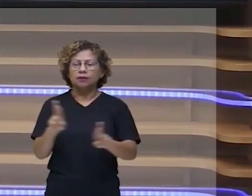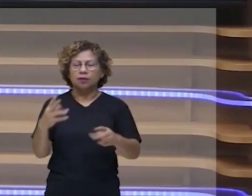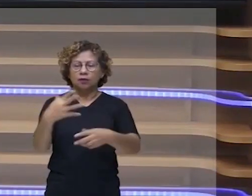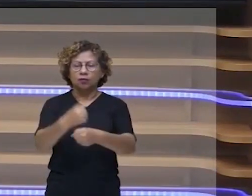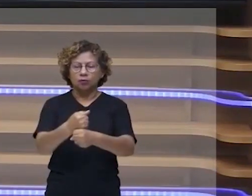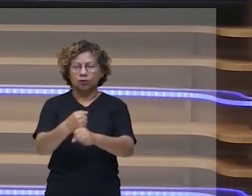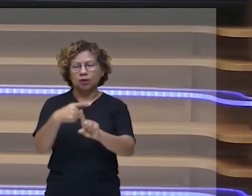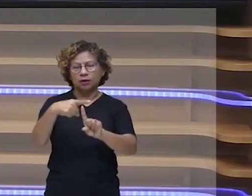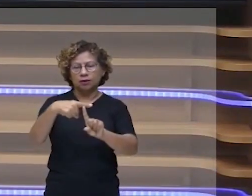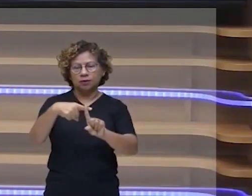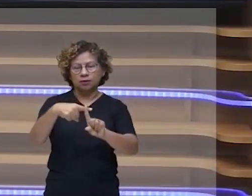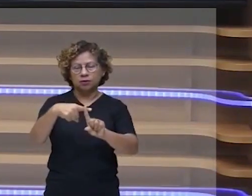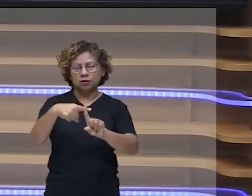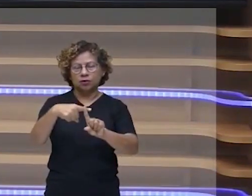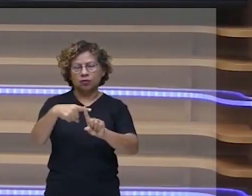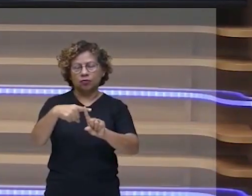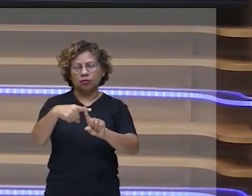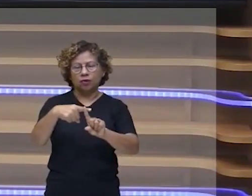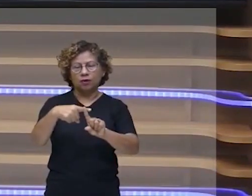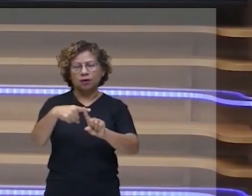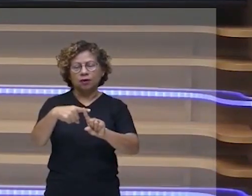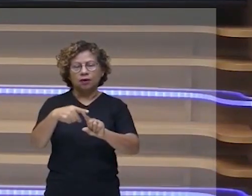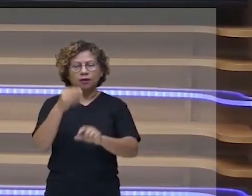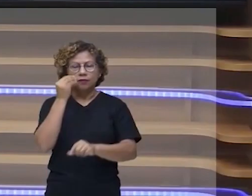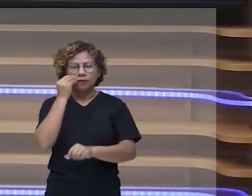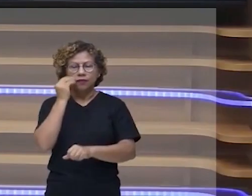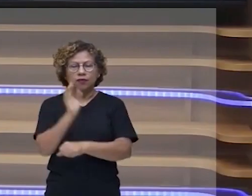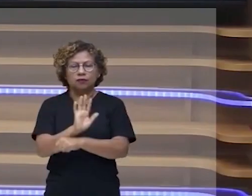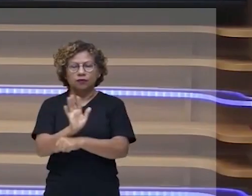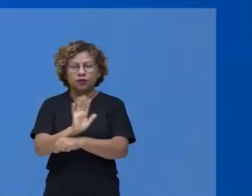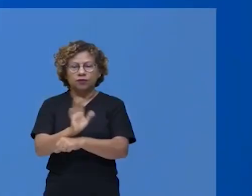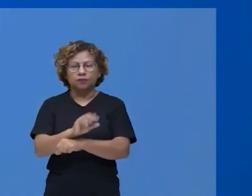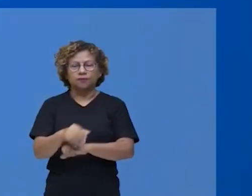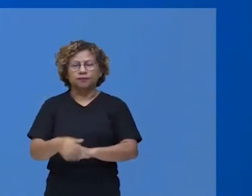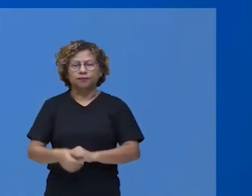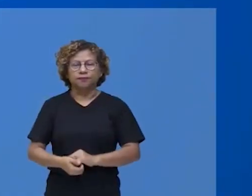principalmente através de um vídeo que eu quero mostrar para vocês, então prestem atenção.